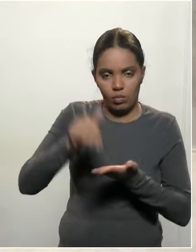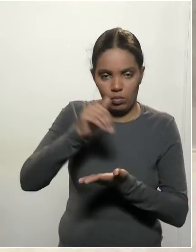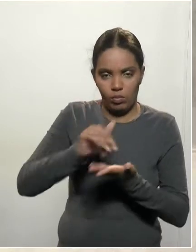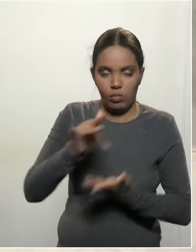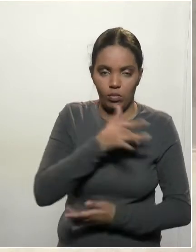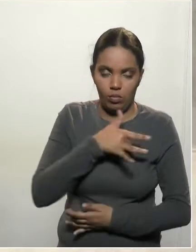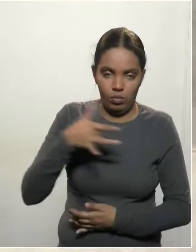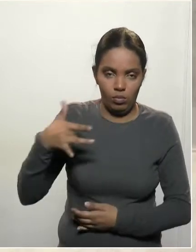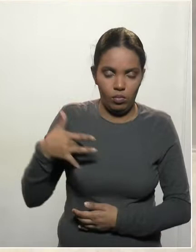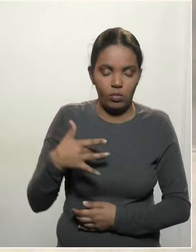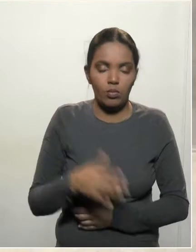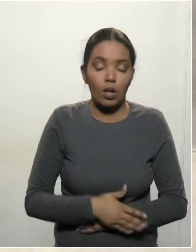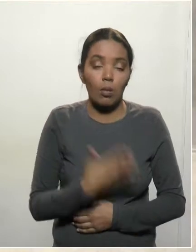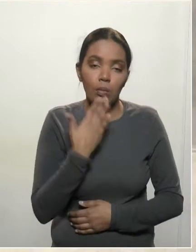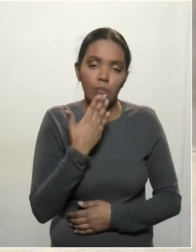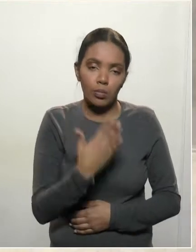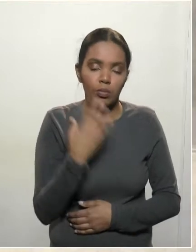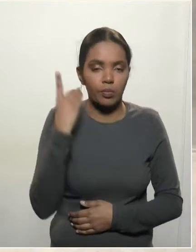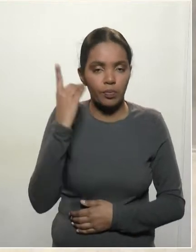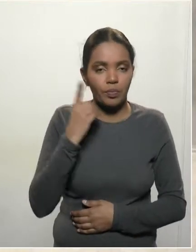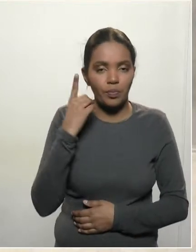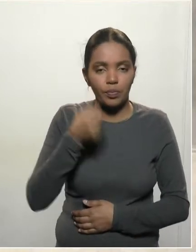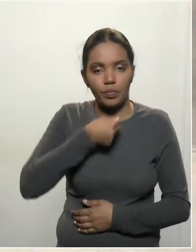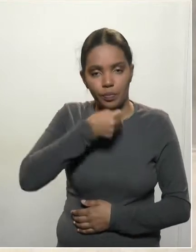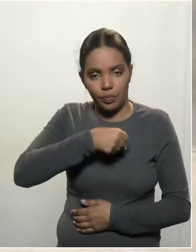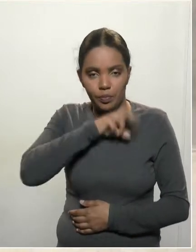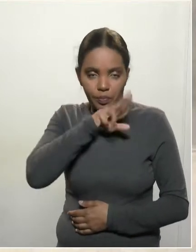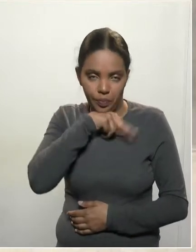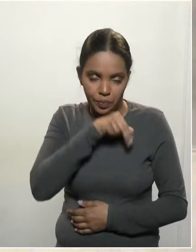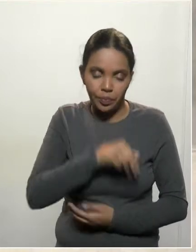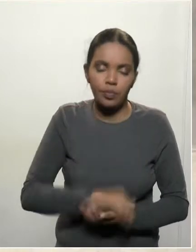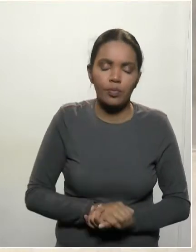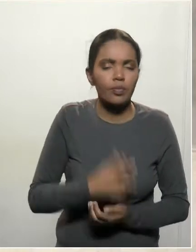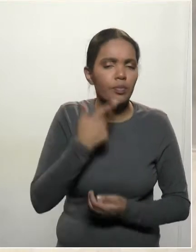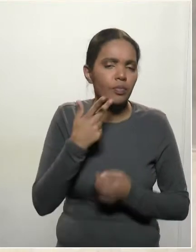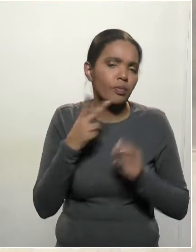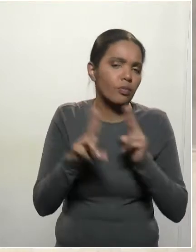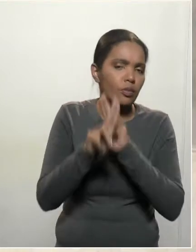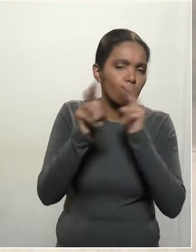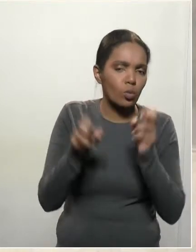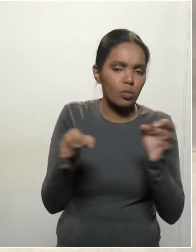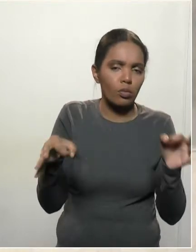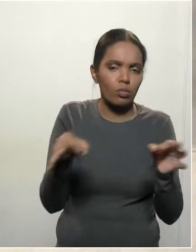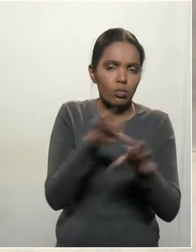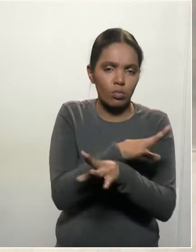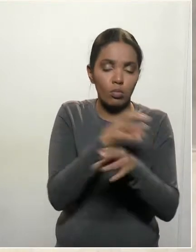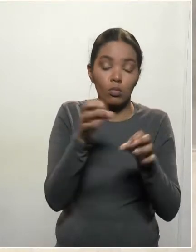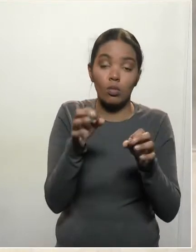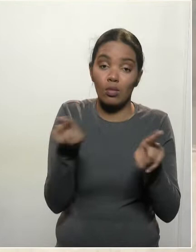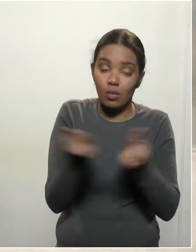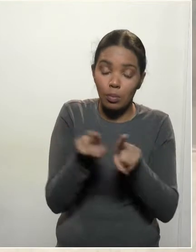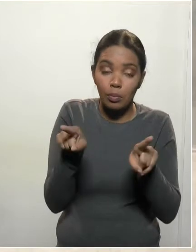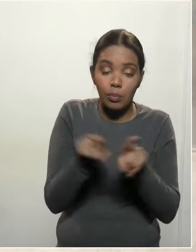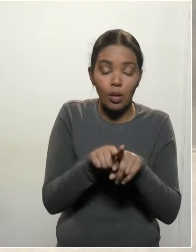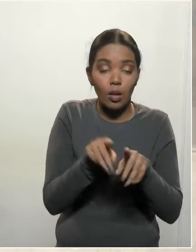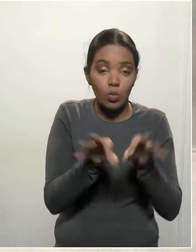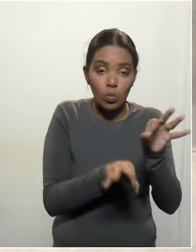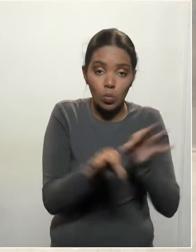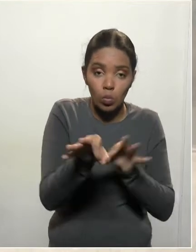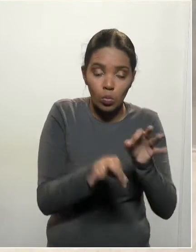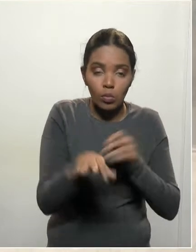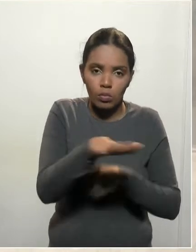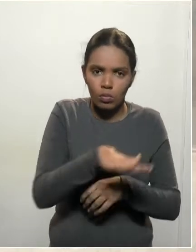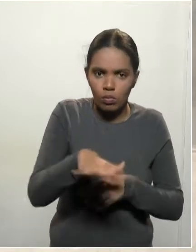Saúde a um requerimento do deputado Coba Repórter, referente à conclusão das instalações de equipamentos